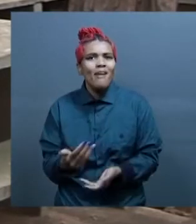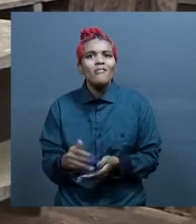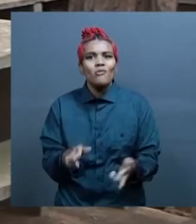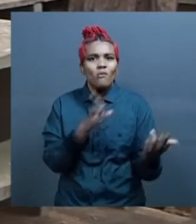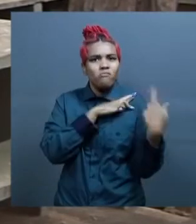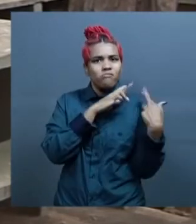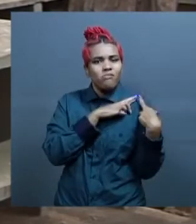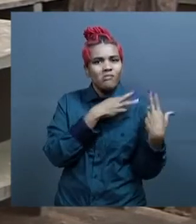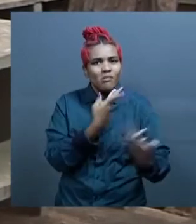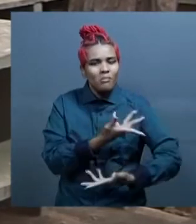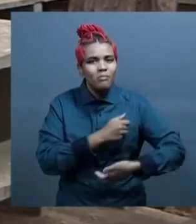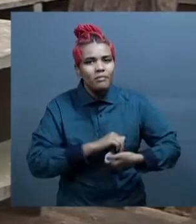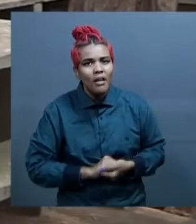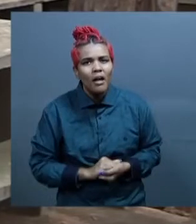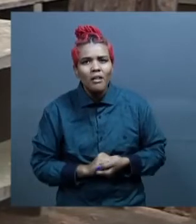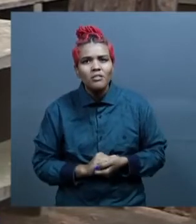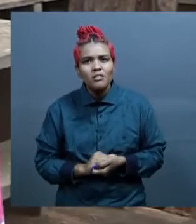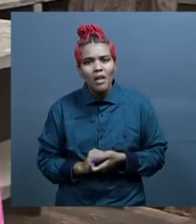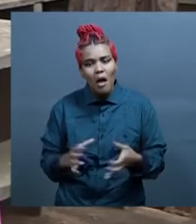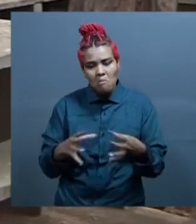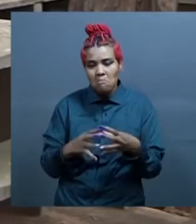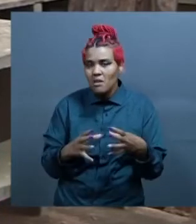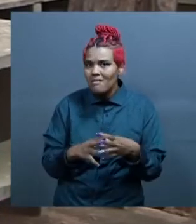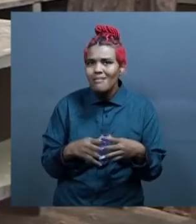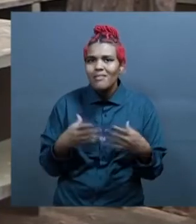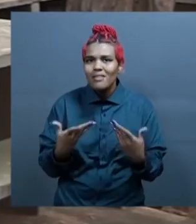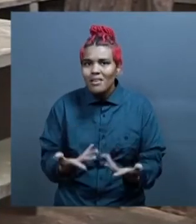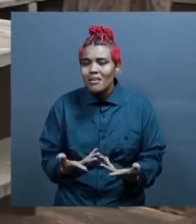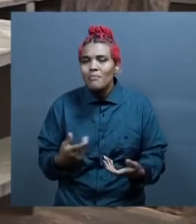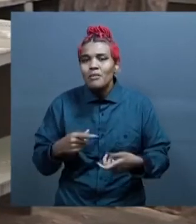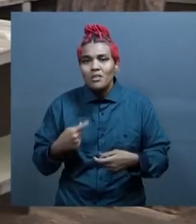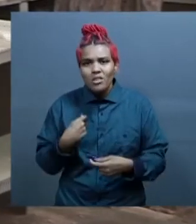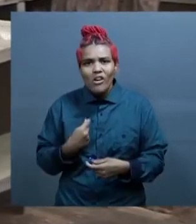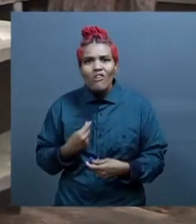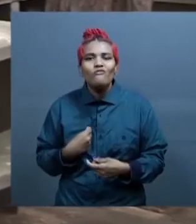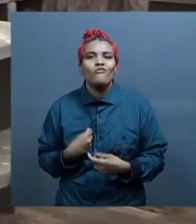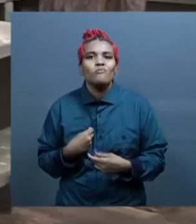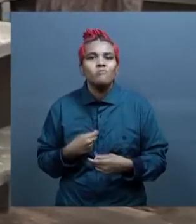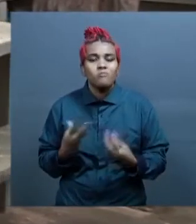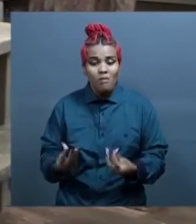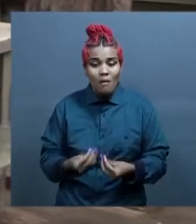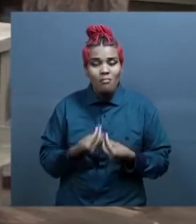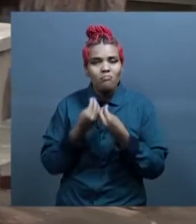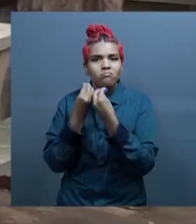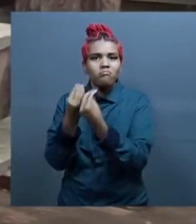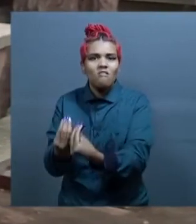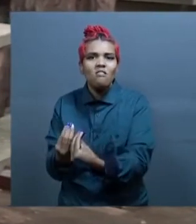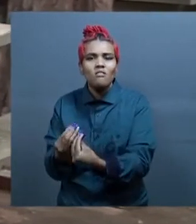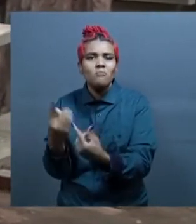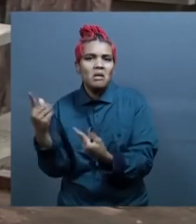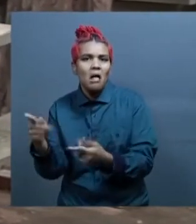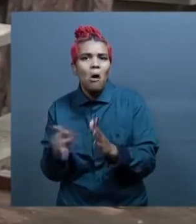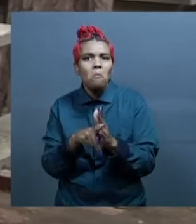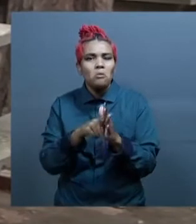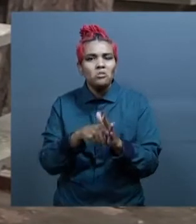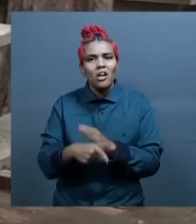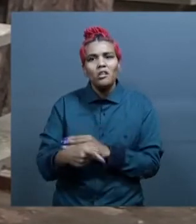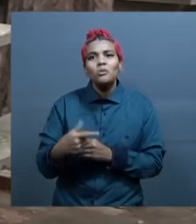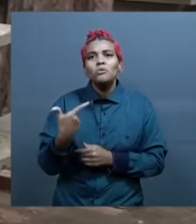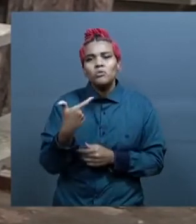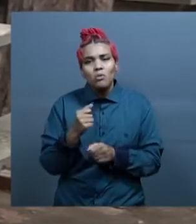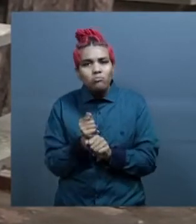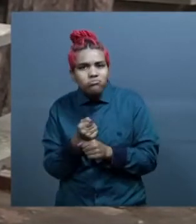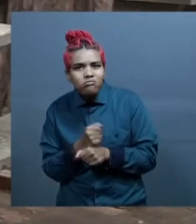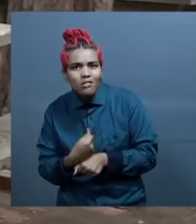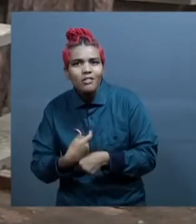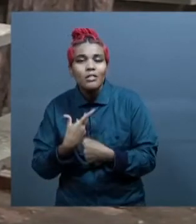parte da equipe como qualquer outro mas é voltar carregando o projeto deles de dois anos aí na pista durante algumas